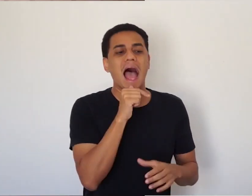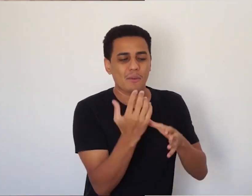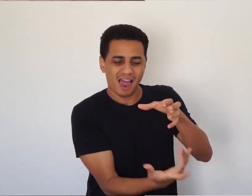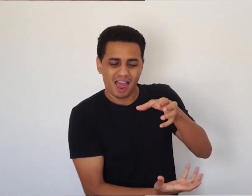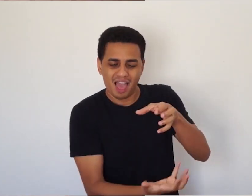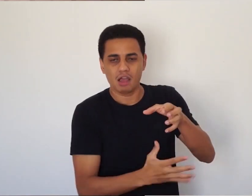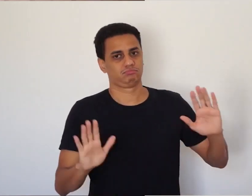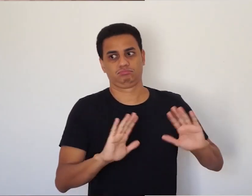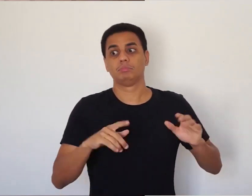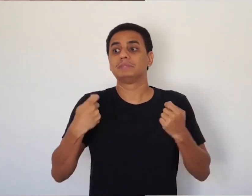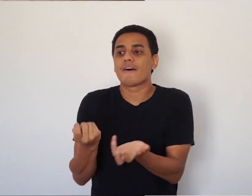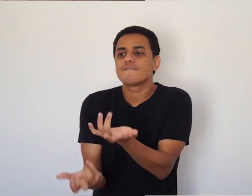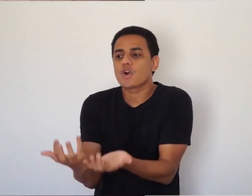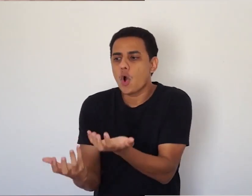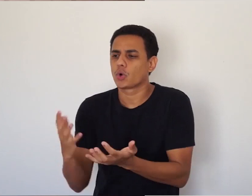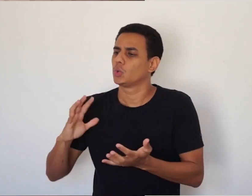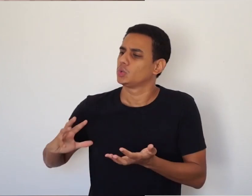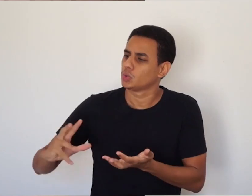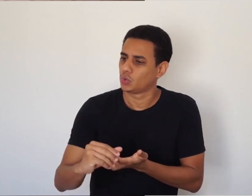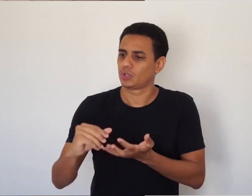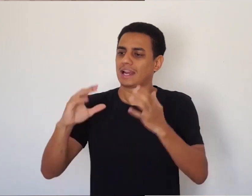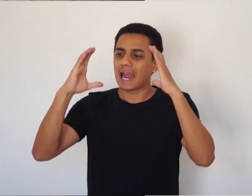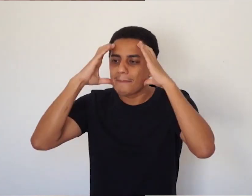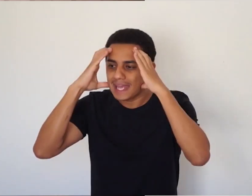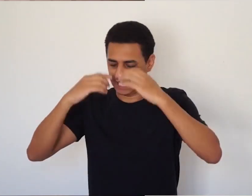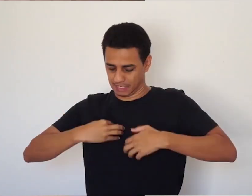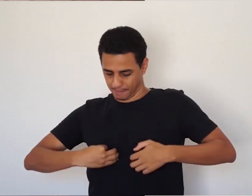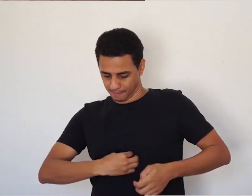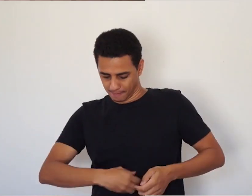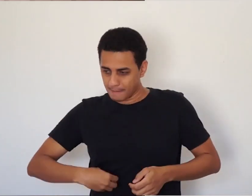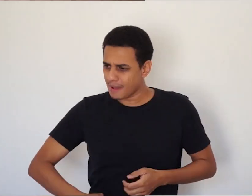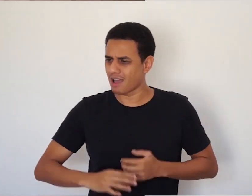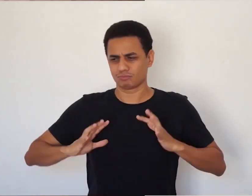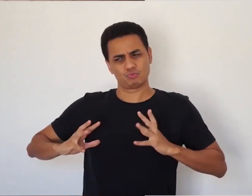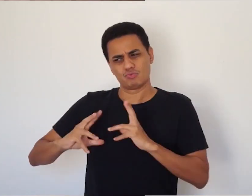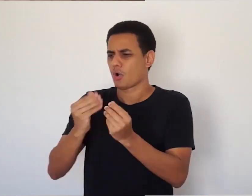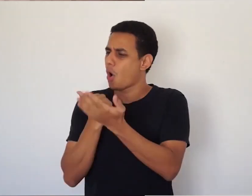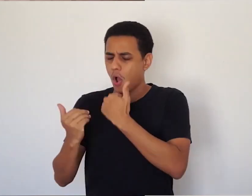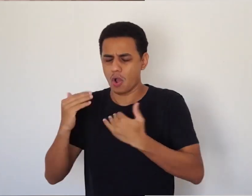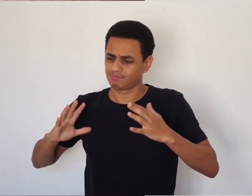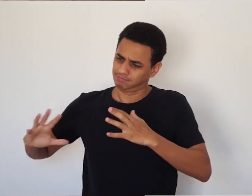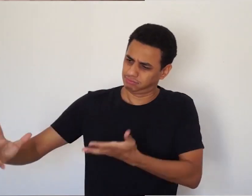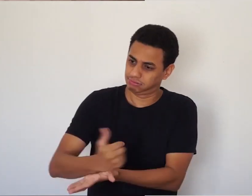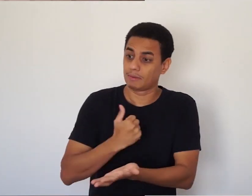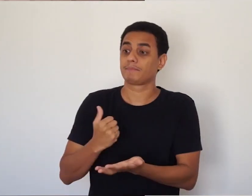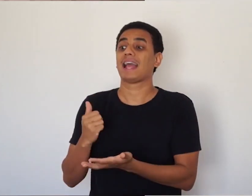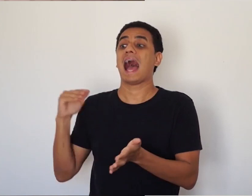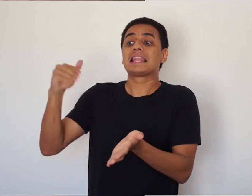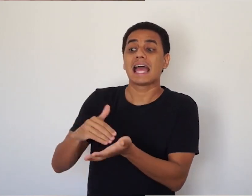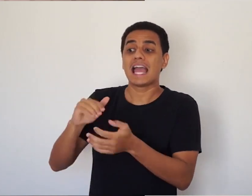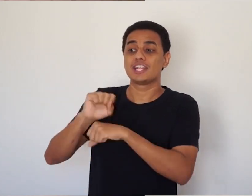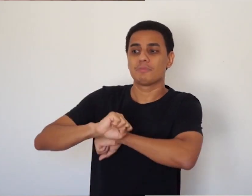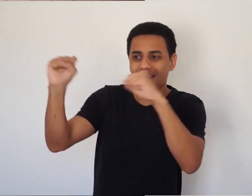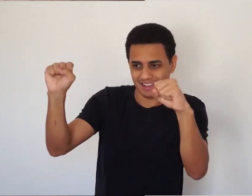a carne crua nem cozida em água, mas assada no fogo, cabeça, pernas e vísceras. Não deixem sobrar nada